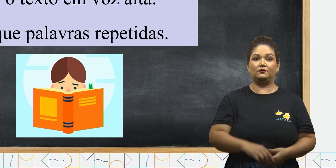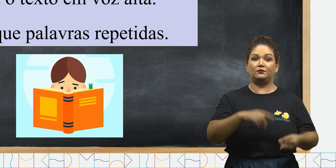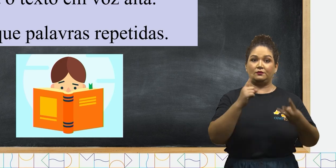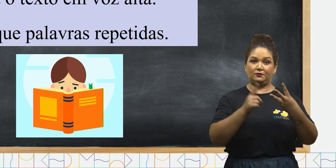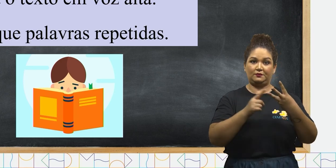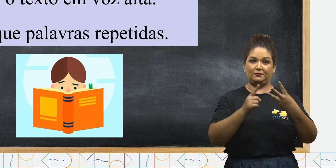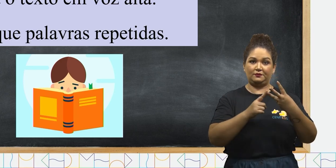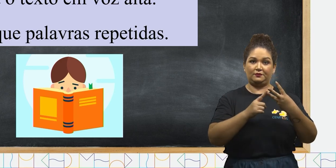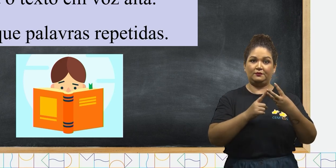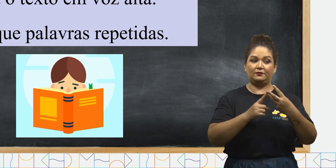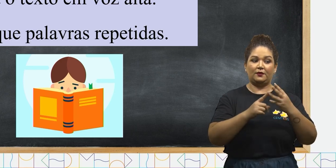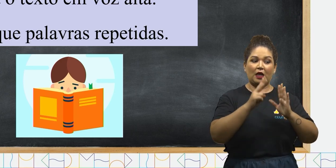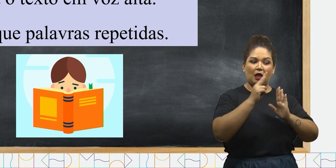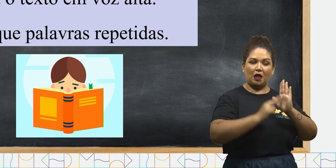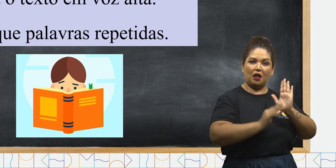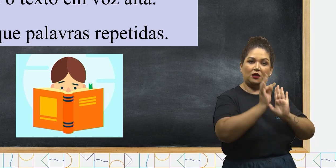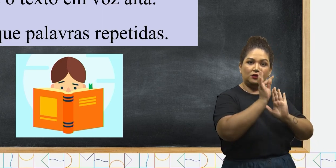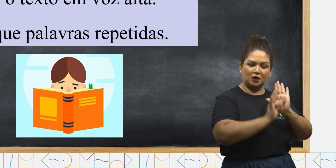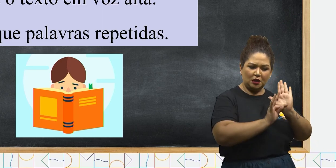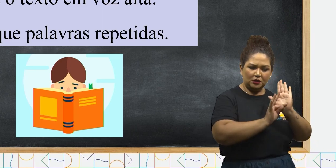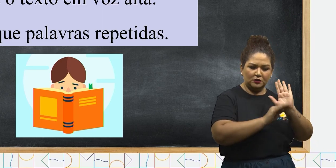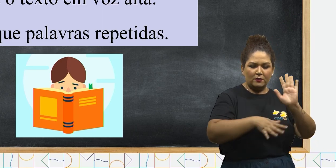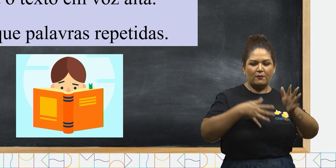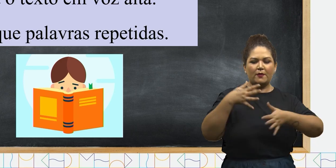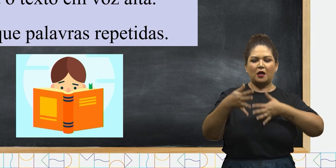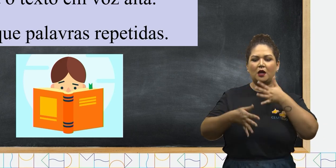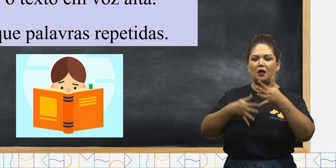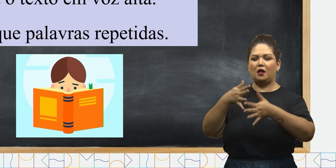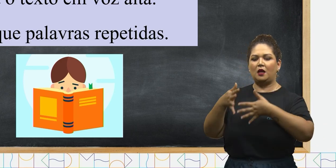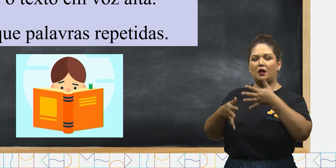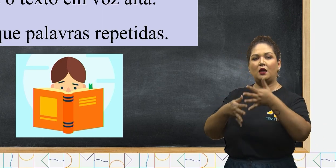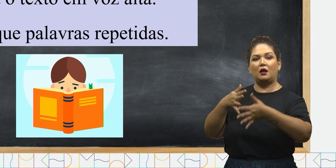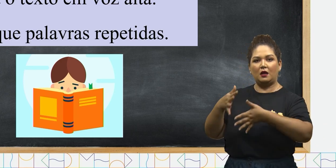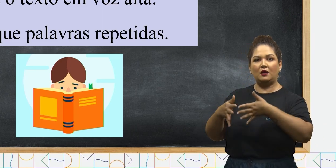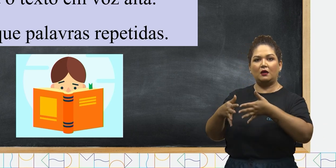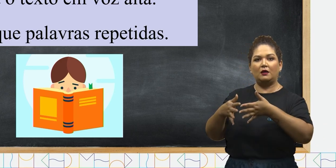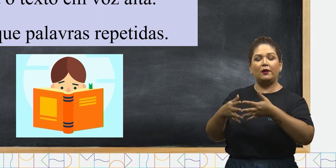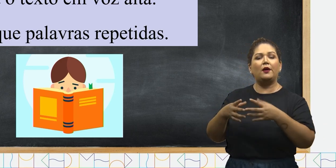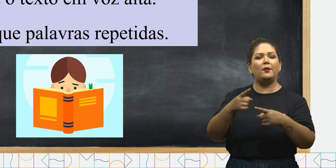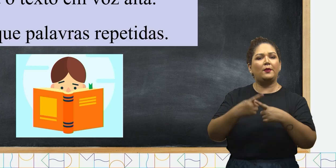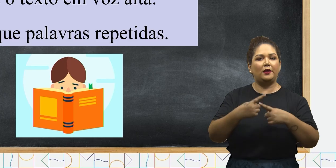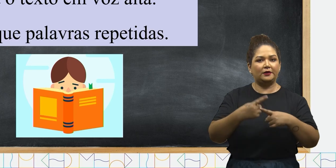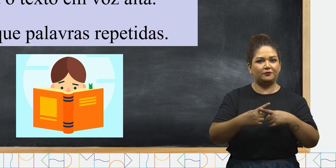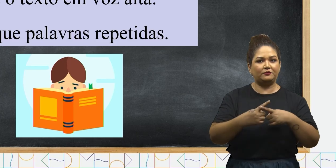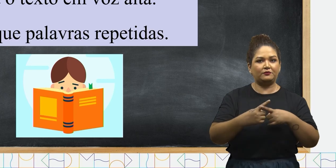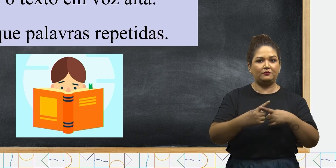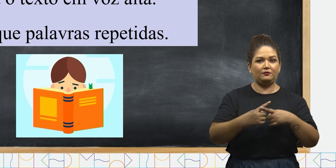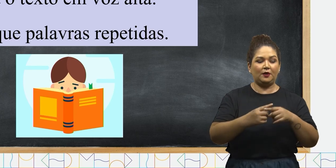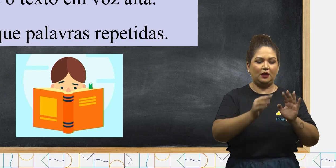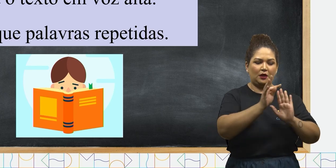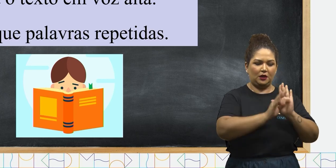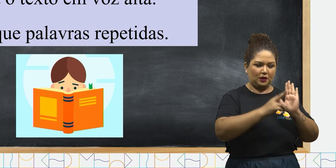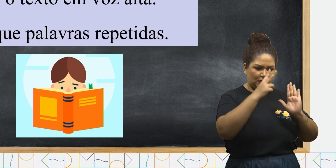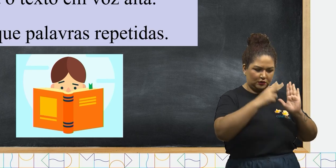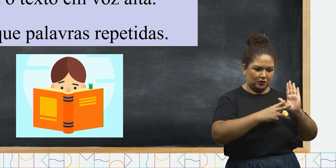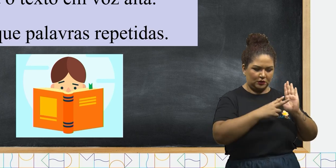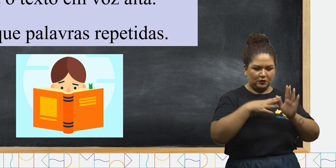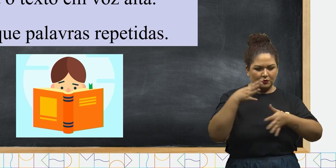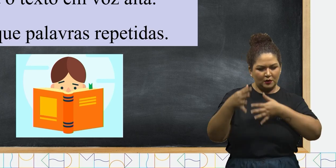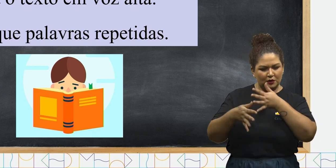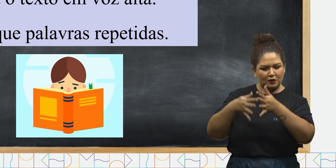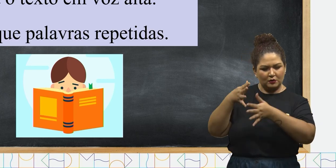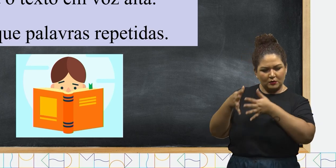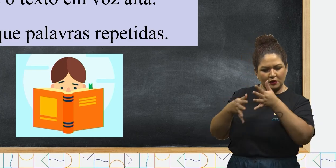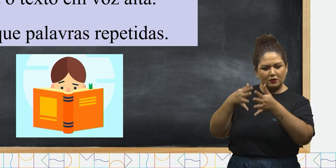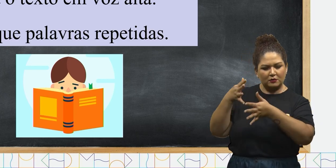Passo número 3. Leia o texto em voz alta. Sim, é nessa hora que você consegue